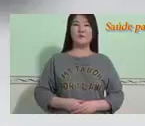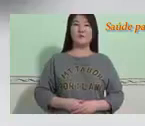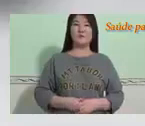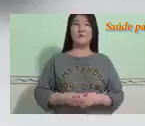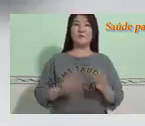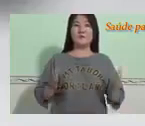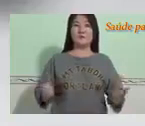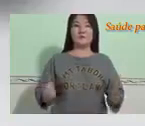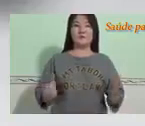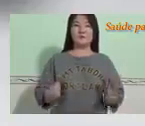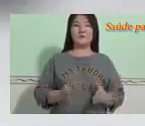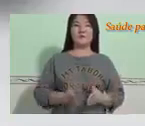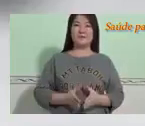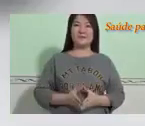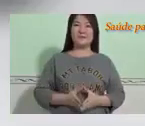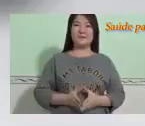estômago.